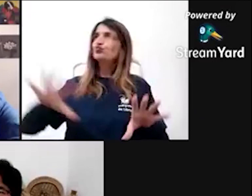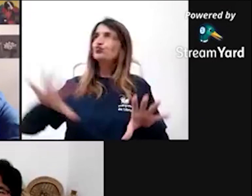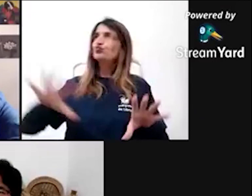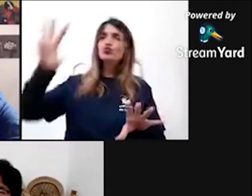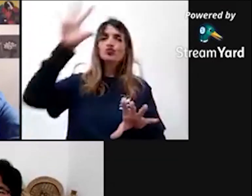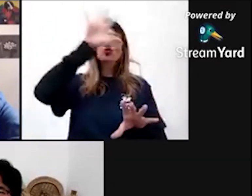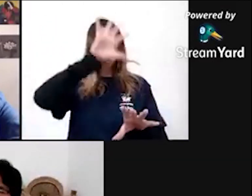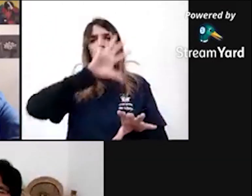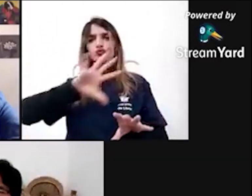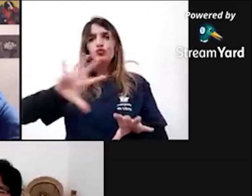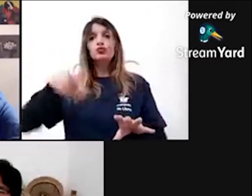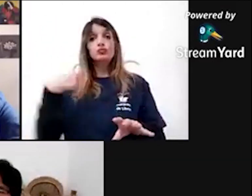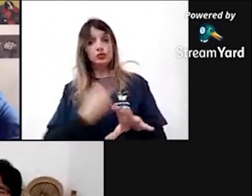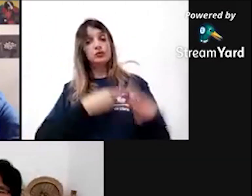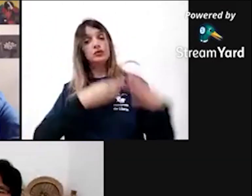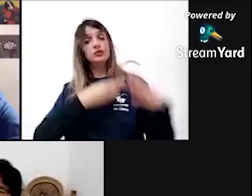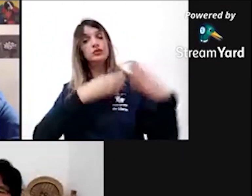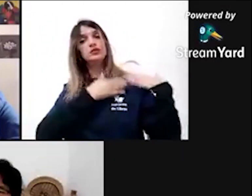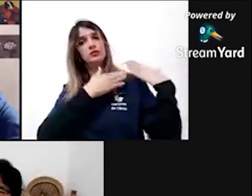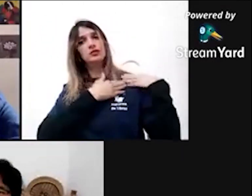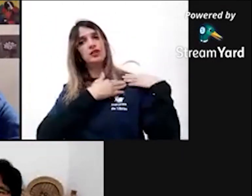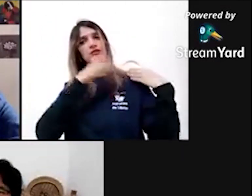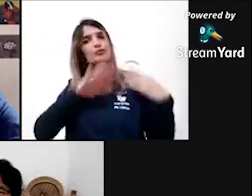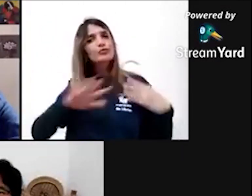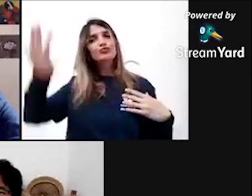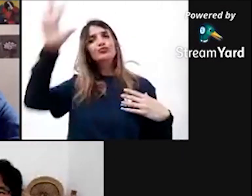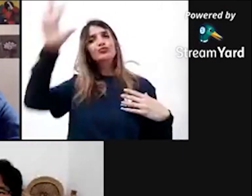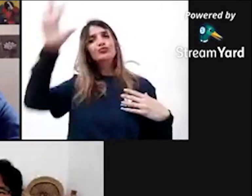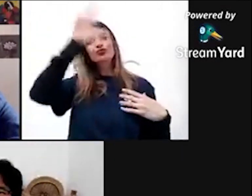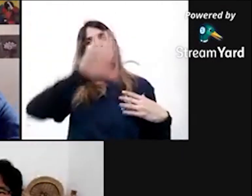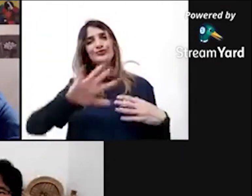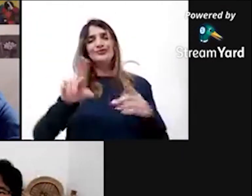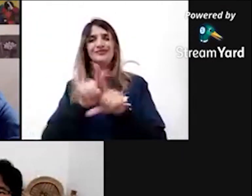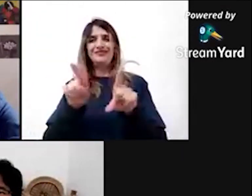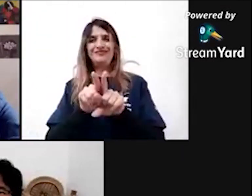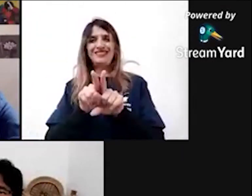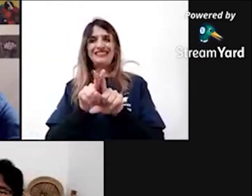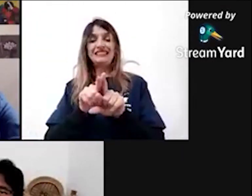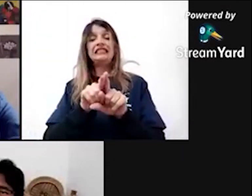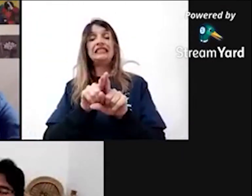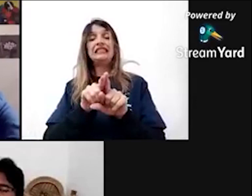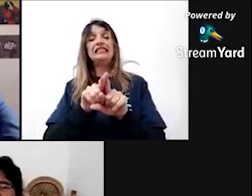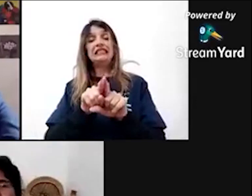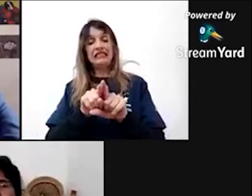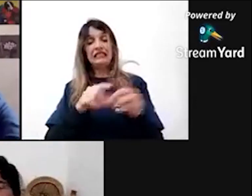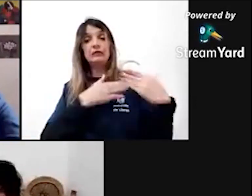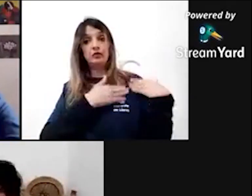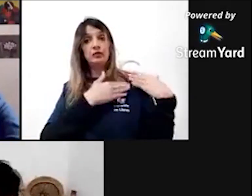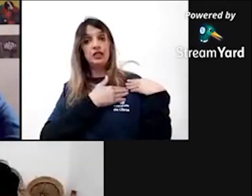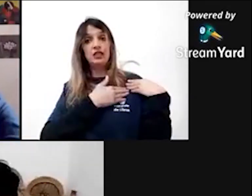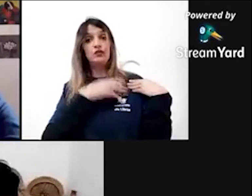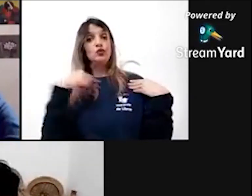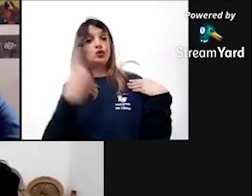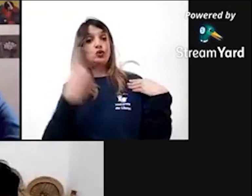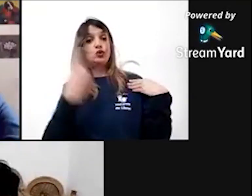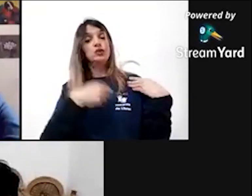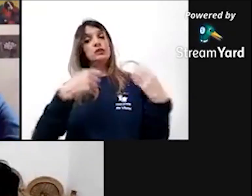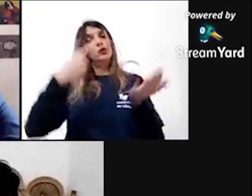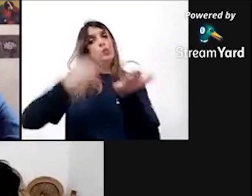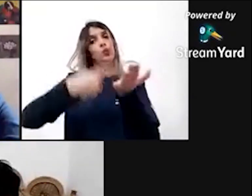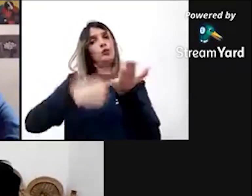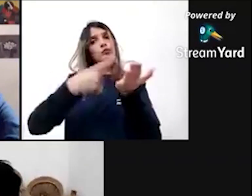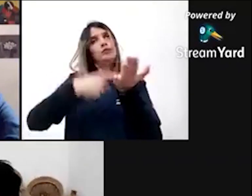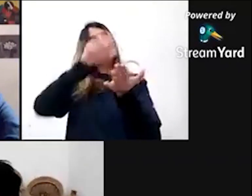somos responsáveis por ela. E, por ser responsáveis por ela, nós temos que nos comprometer. E, para